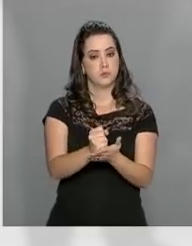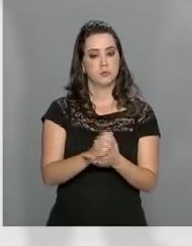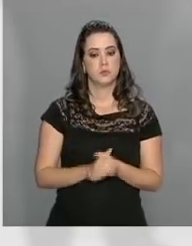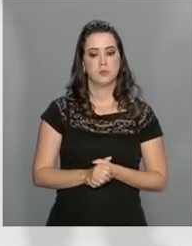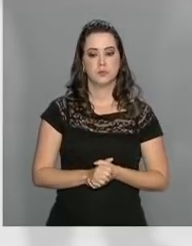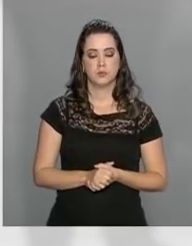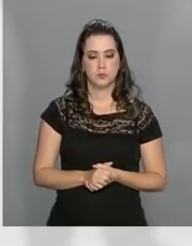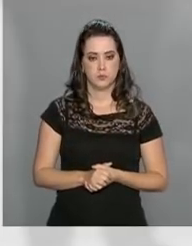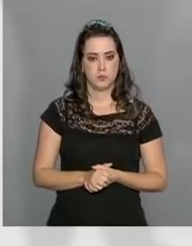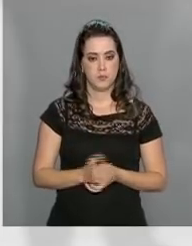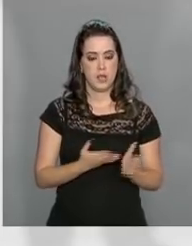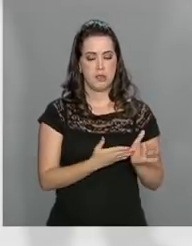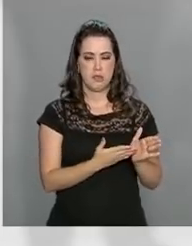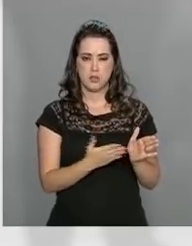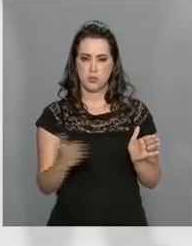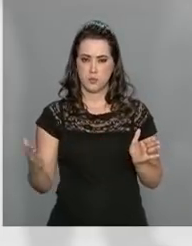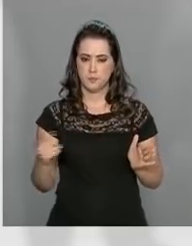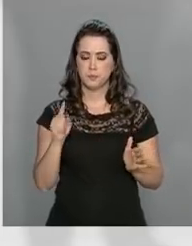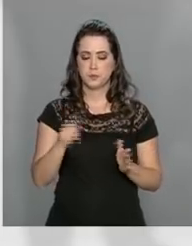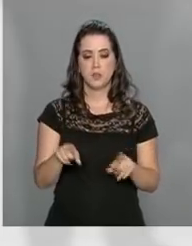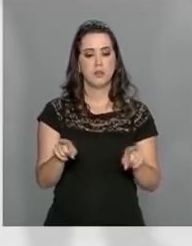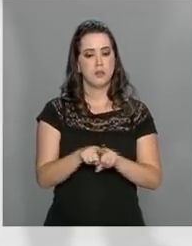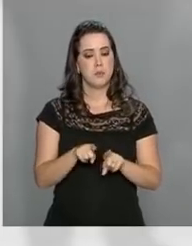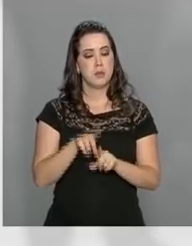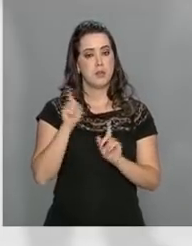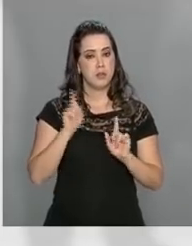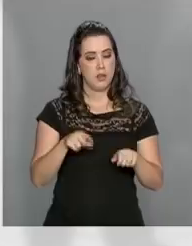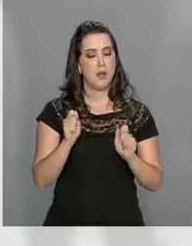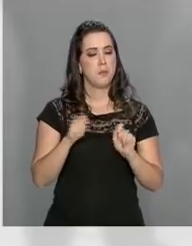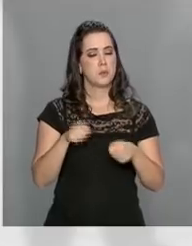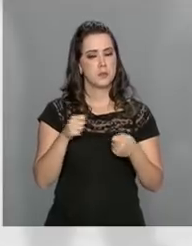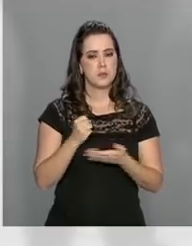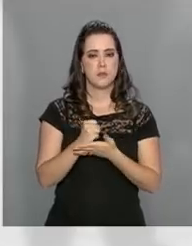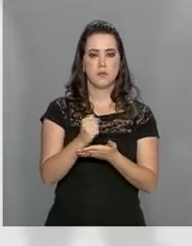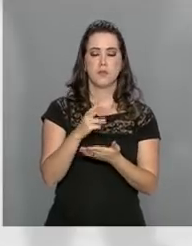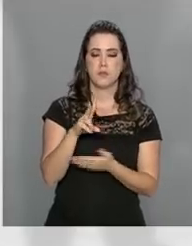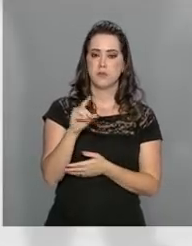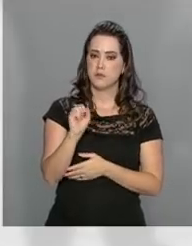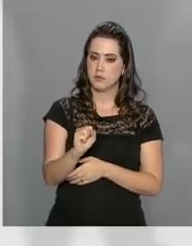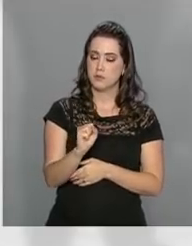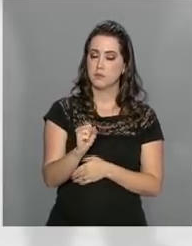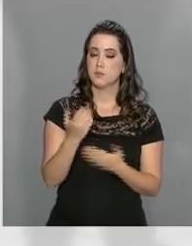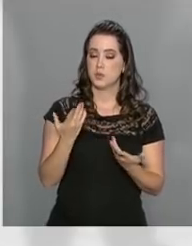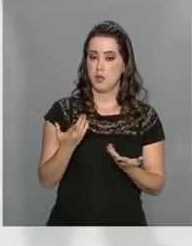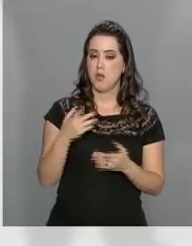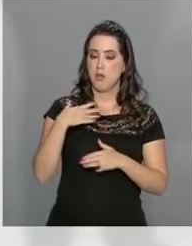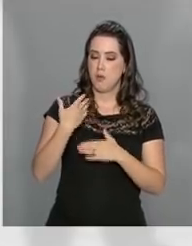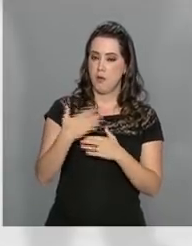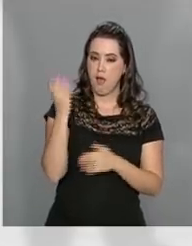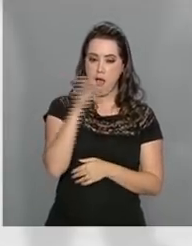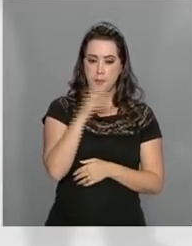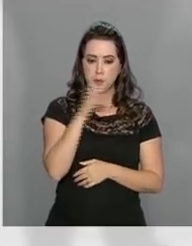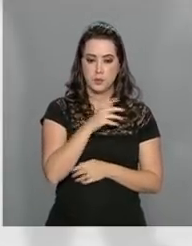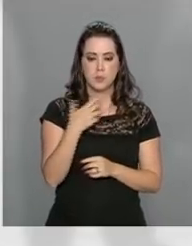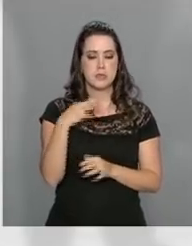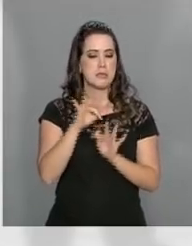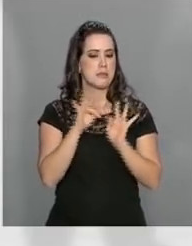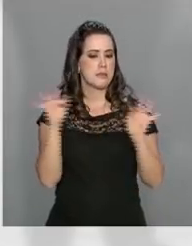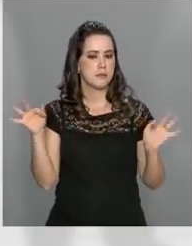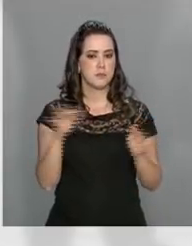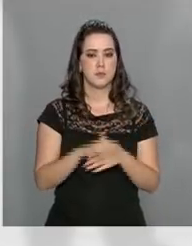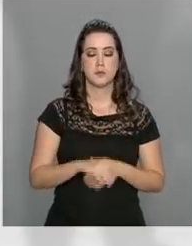disponíveis nesta etapa também é possível agendar as vagas ofertadas processo rápido e